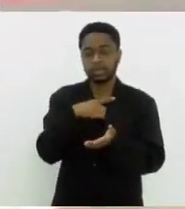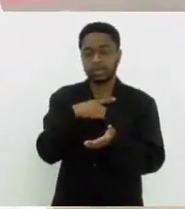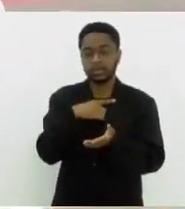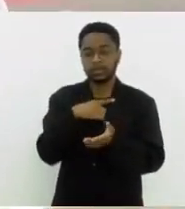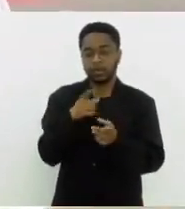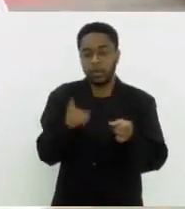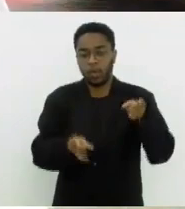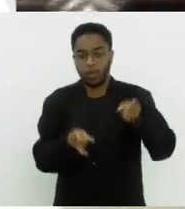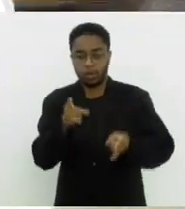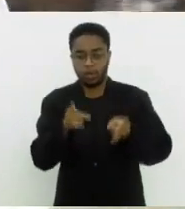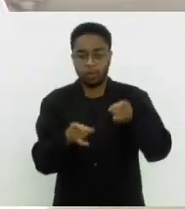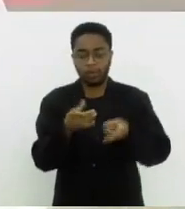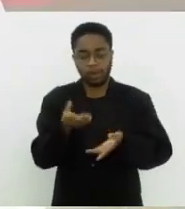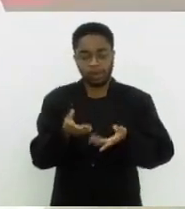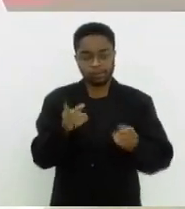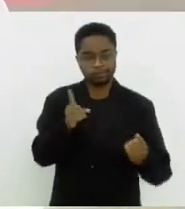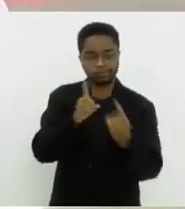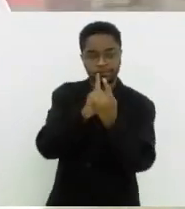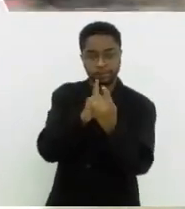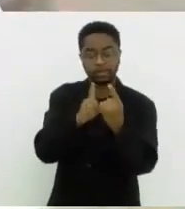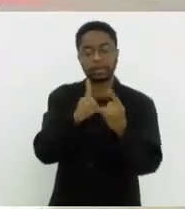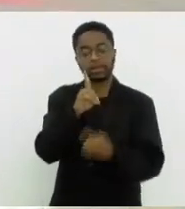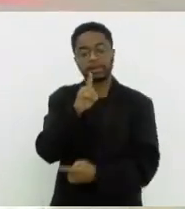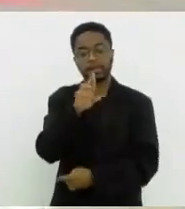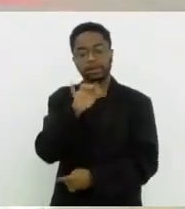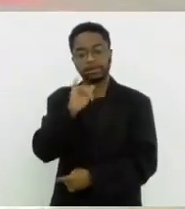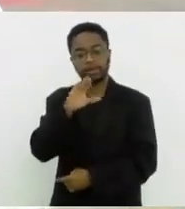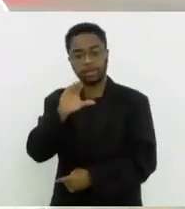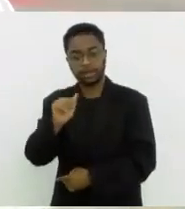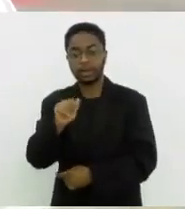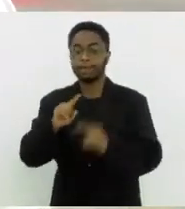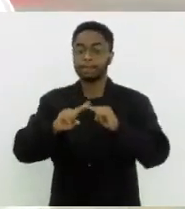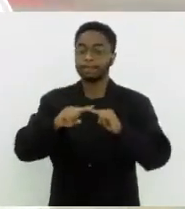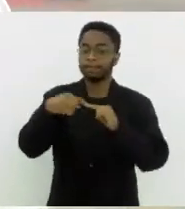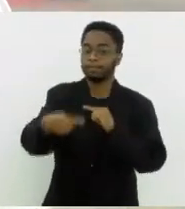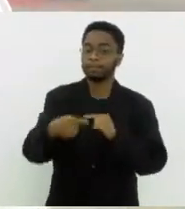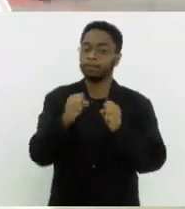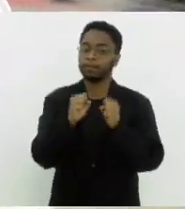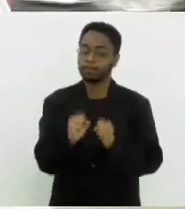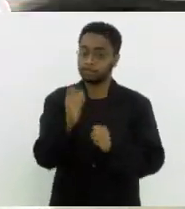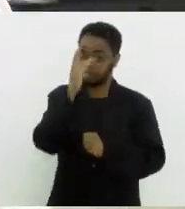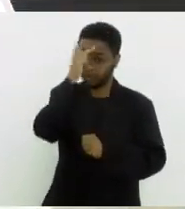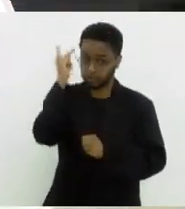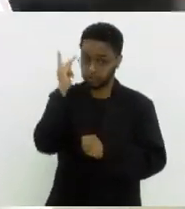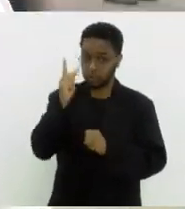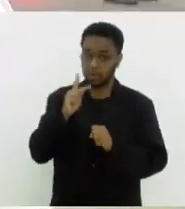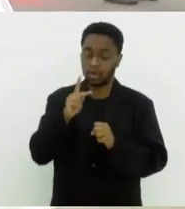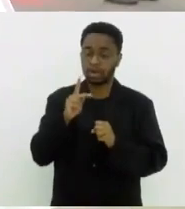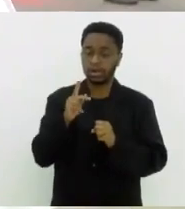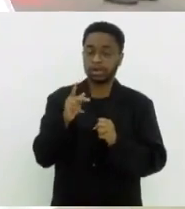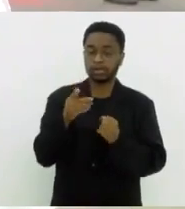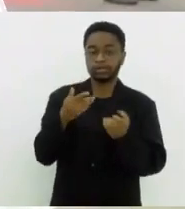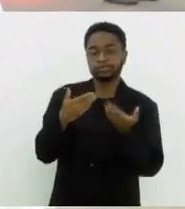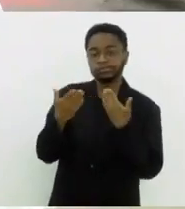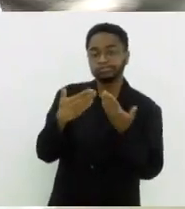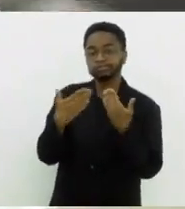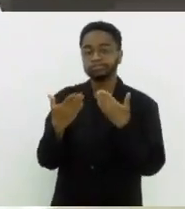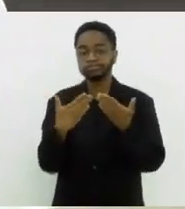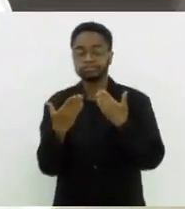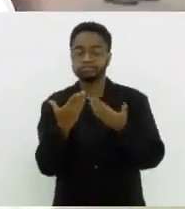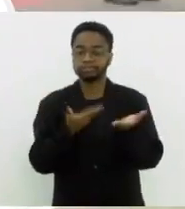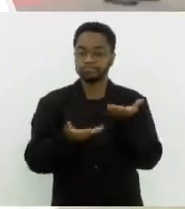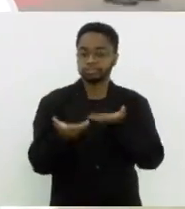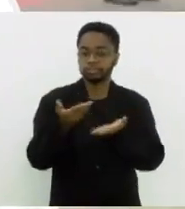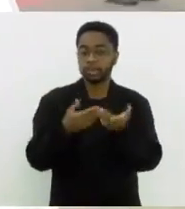Drica, mas posteriormente você pode ter sim uma atendente interagindo consigo. E através,